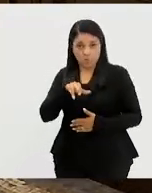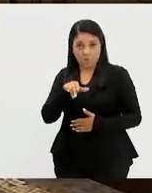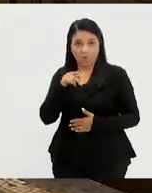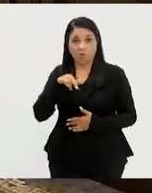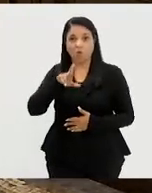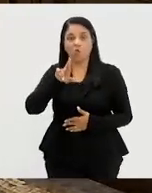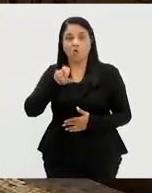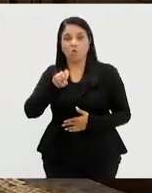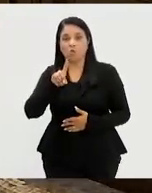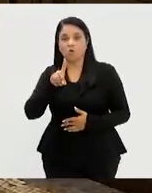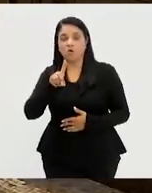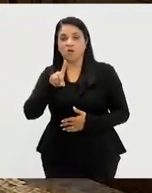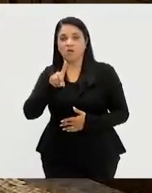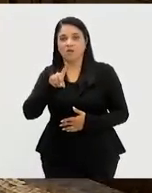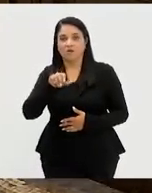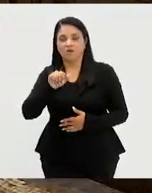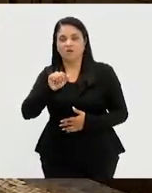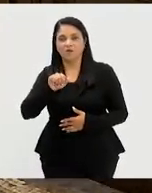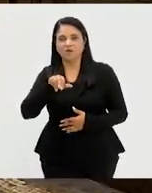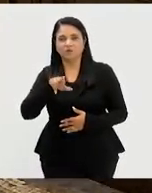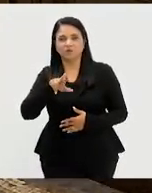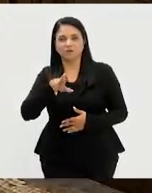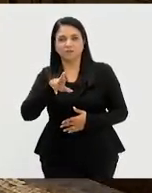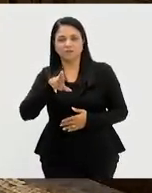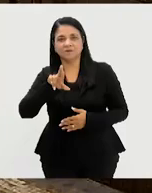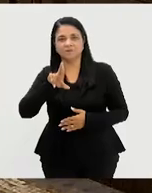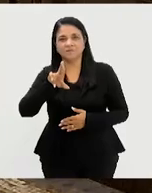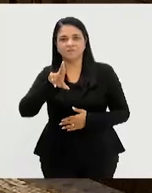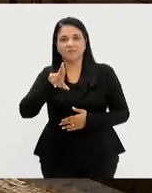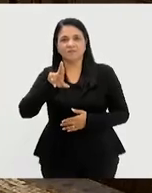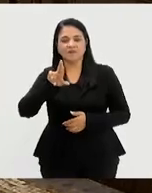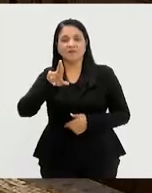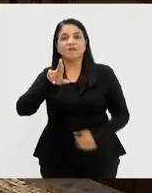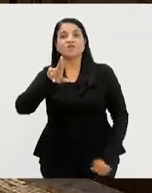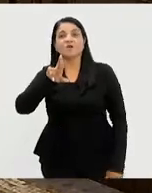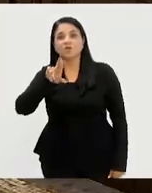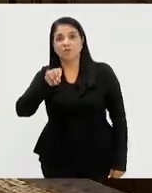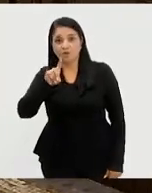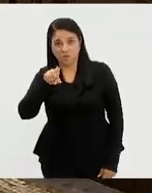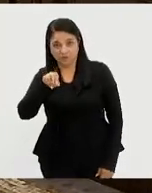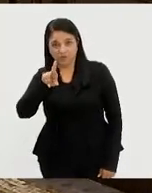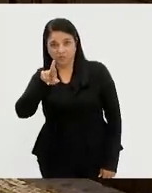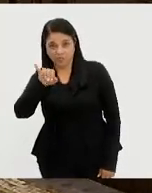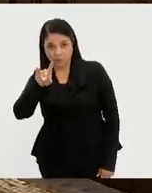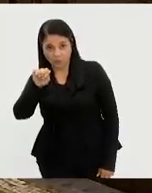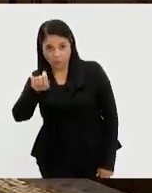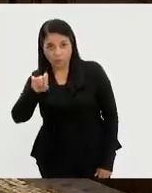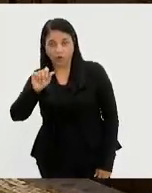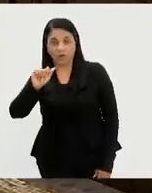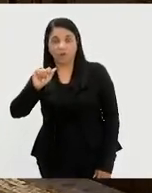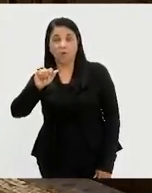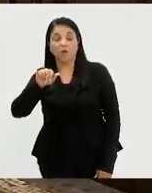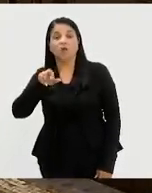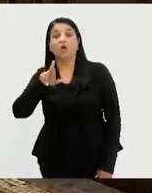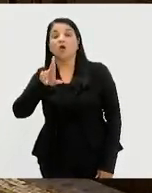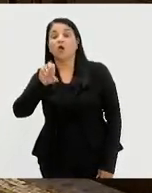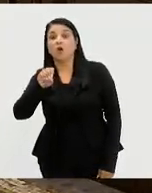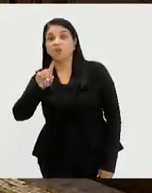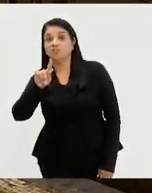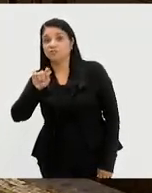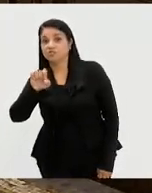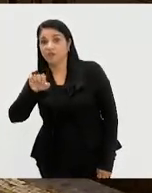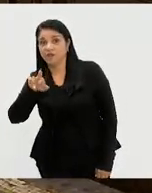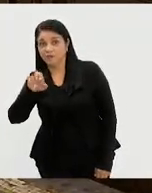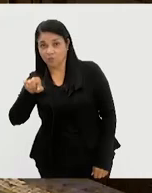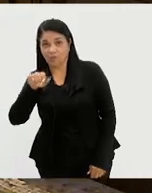armamento na guarda Municipal e eu eu tenho faço aqui o desafio né a onda agora é desafiar o popó tem gente desafiando o popó eu faço